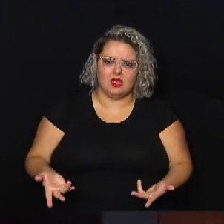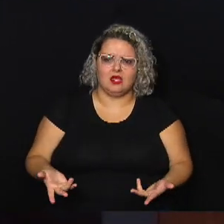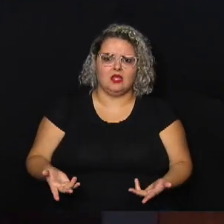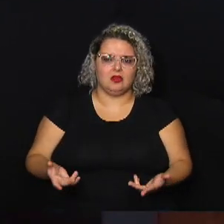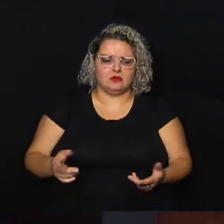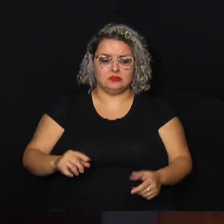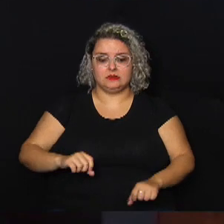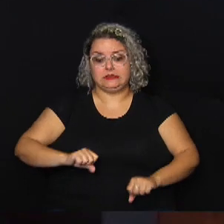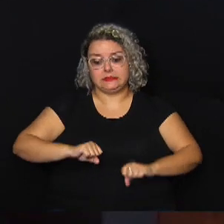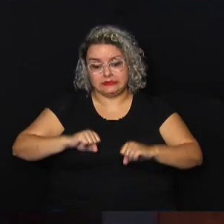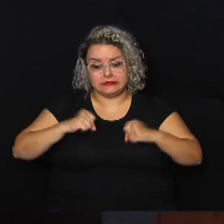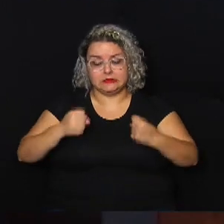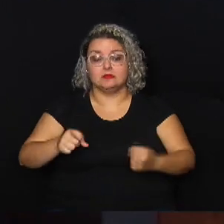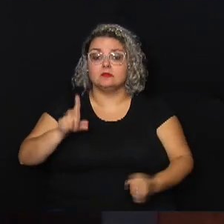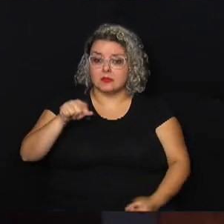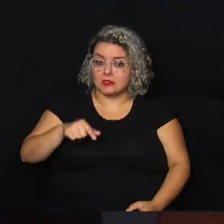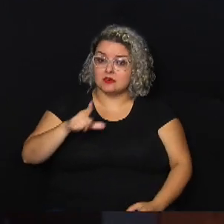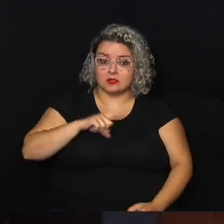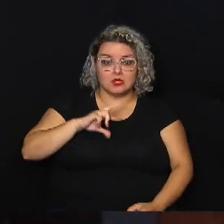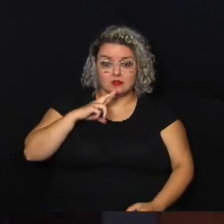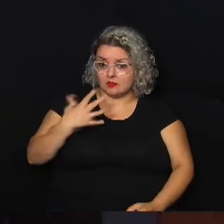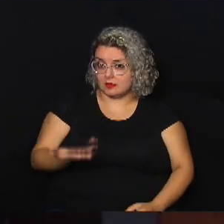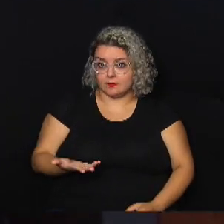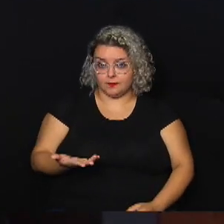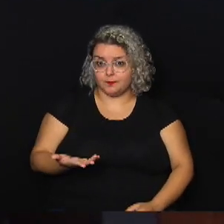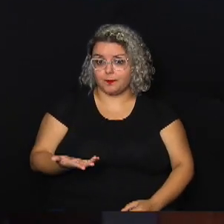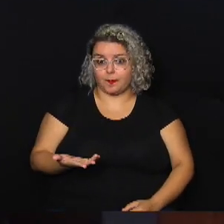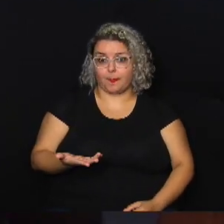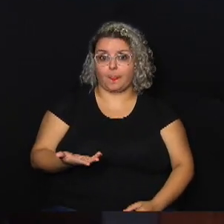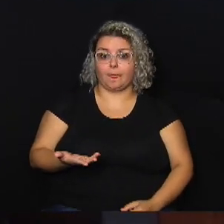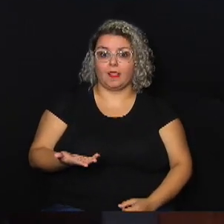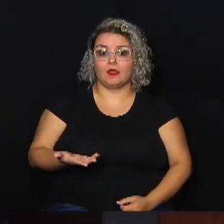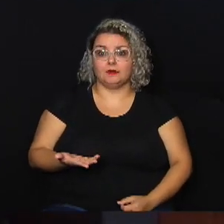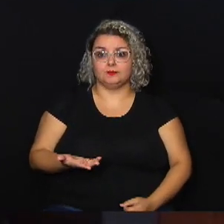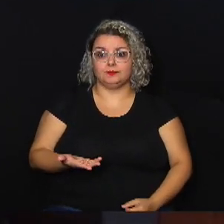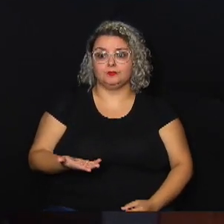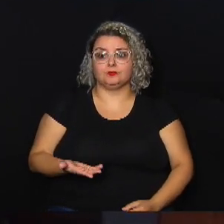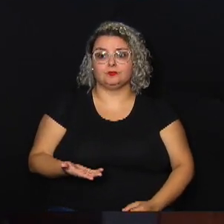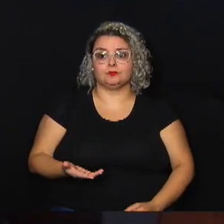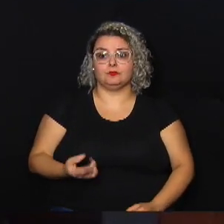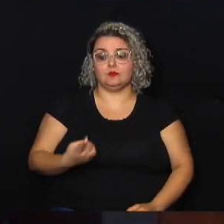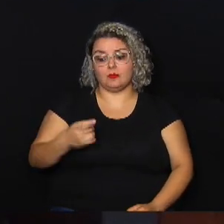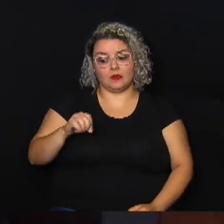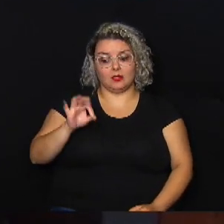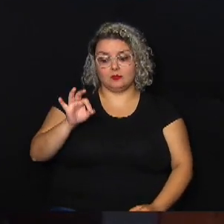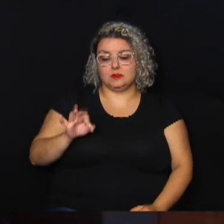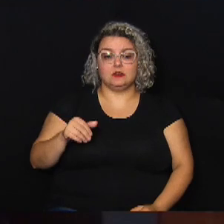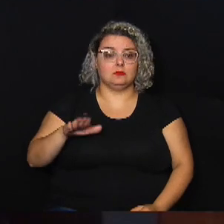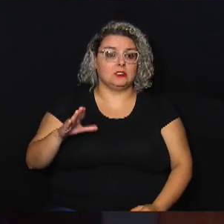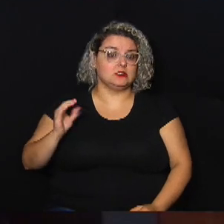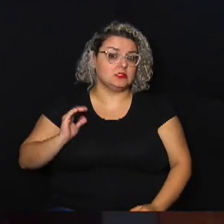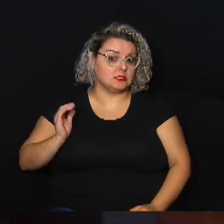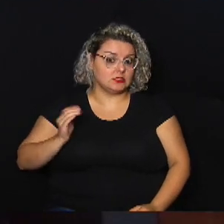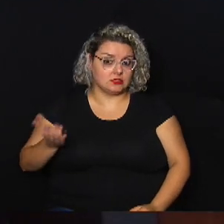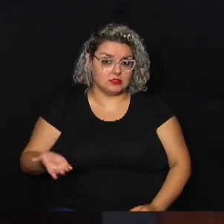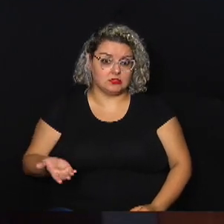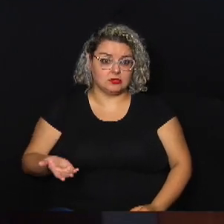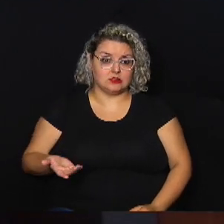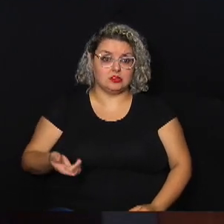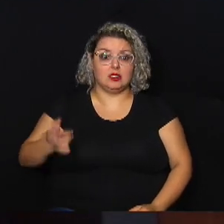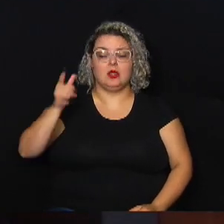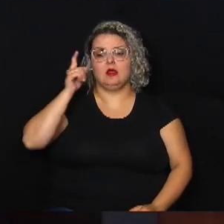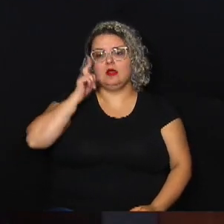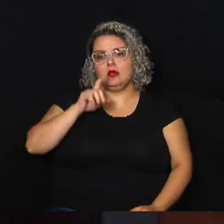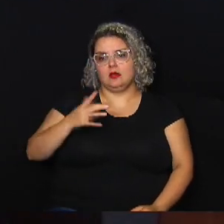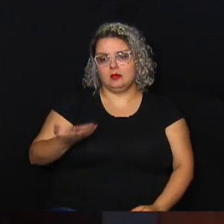mas vai valer muito a pena. Esse exemplo que eu dei. Você forma, você já entra uns 10% mais ricos, sabe? E aí você consegue